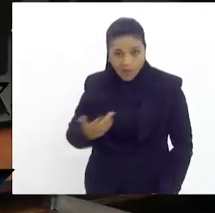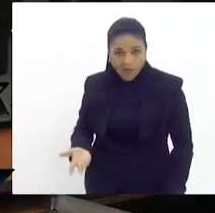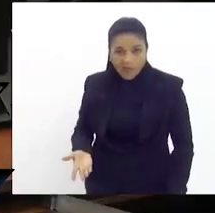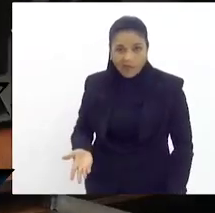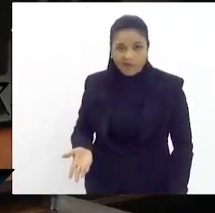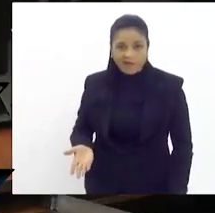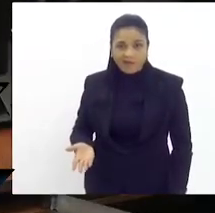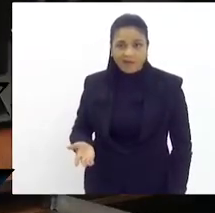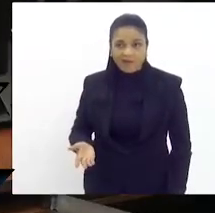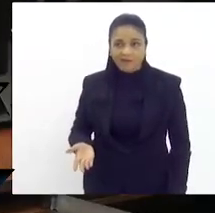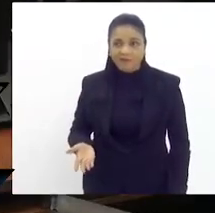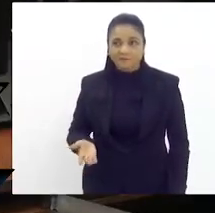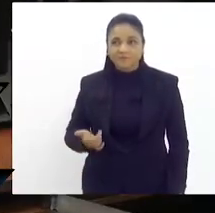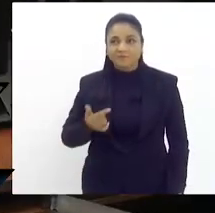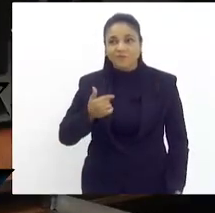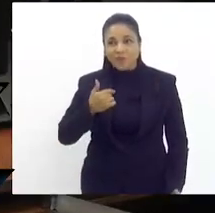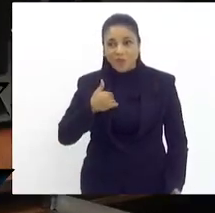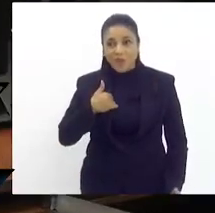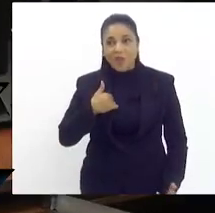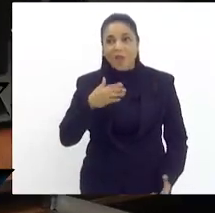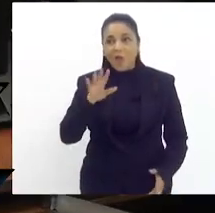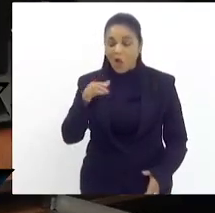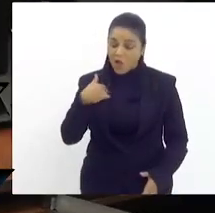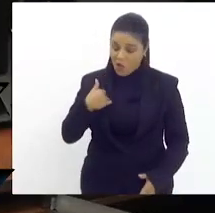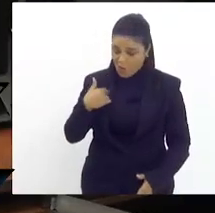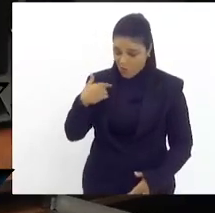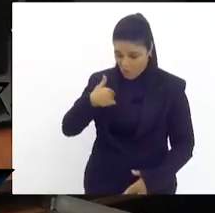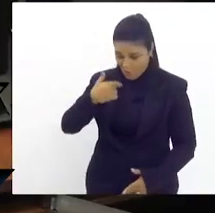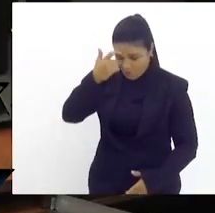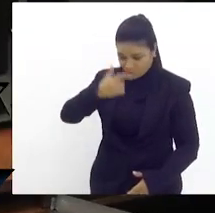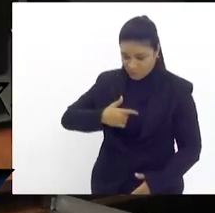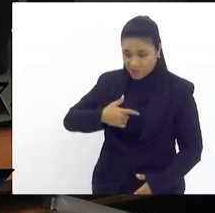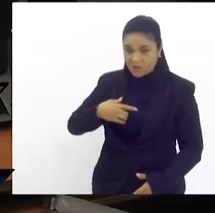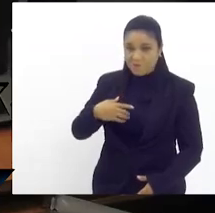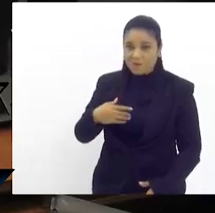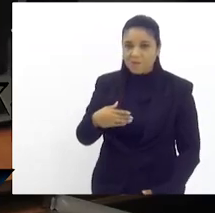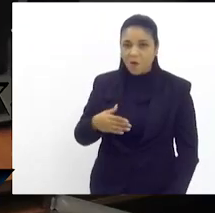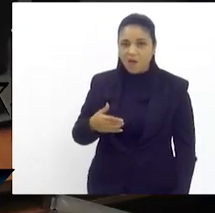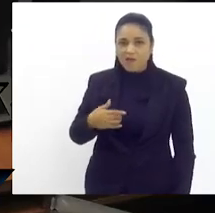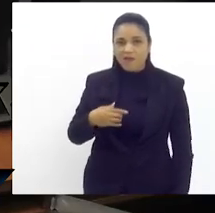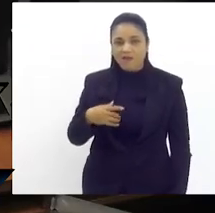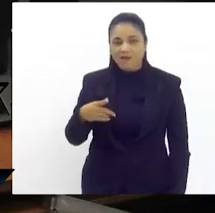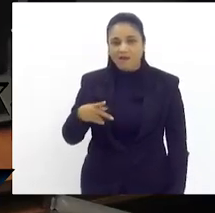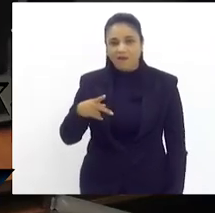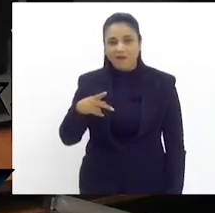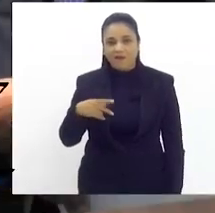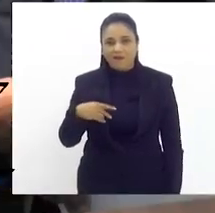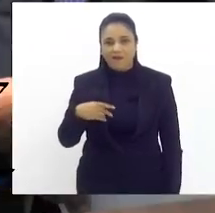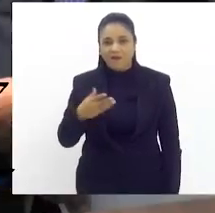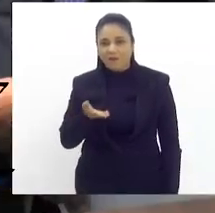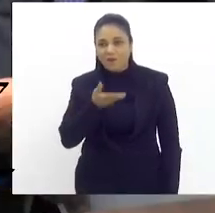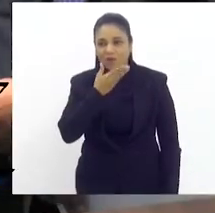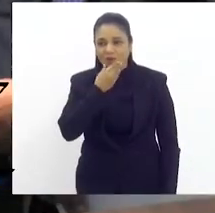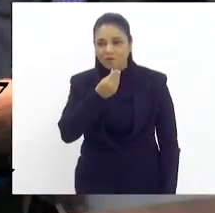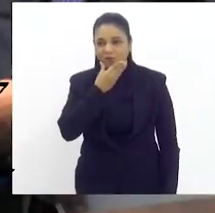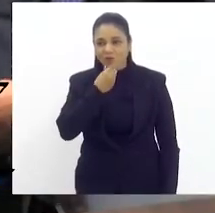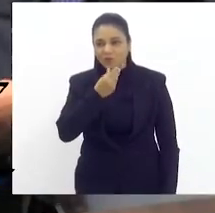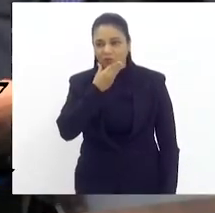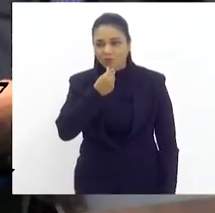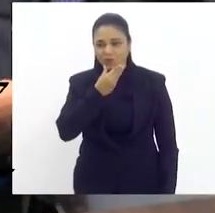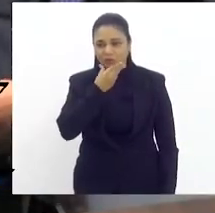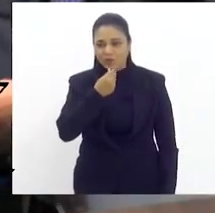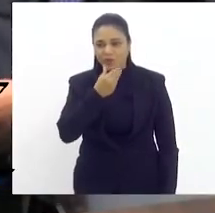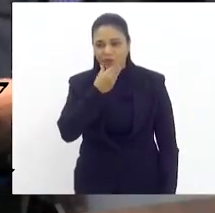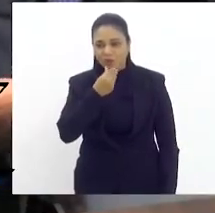eu fui chamado de playboy mas deixa eu te falar uma coisa você tem razão mas desde a renovável